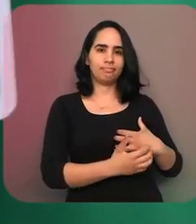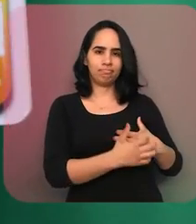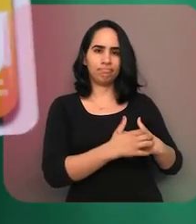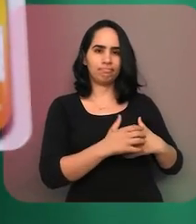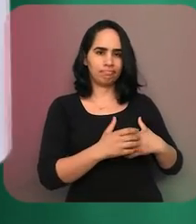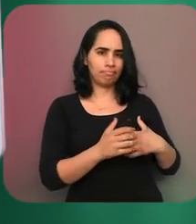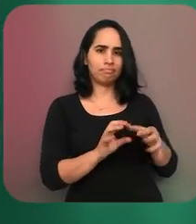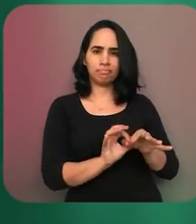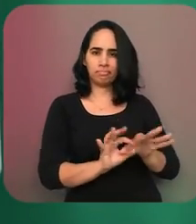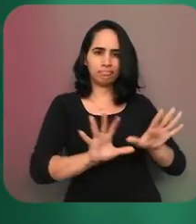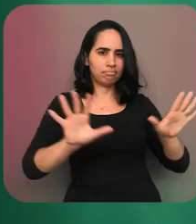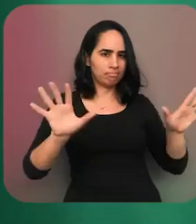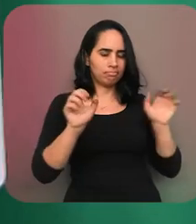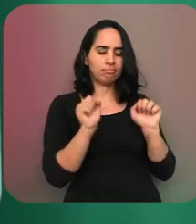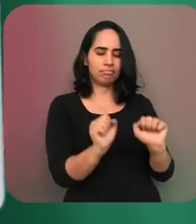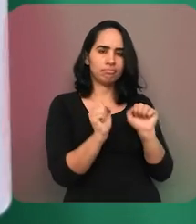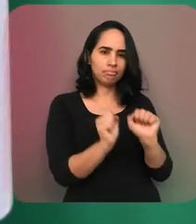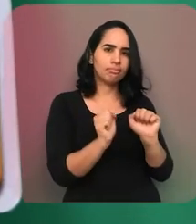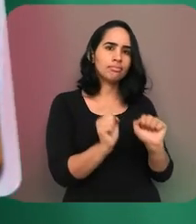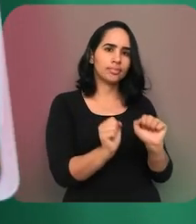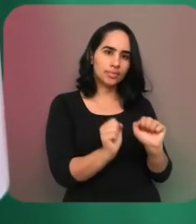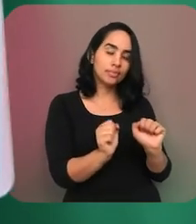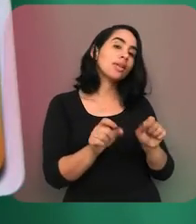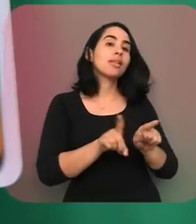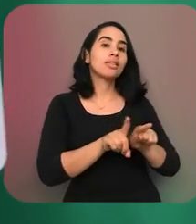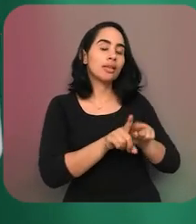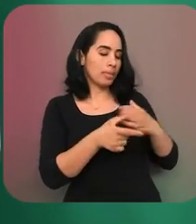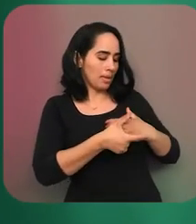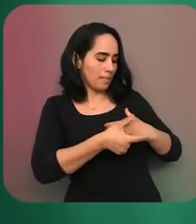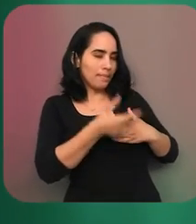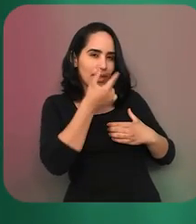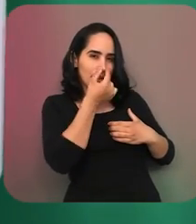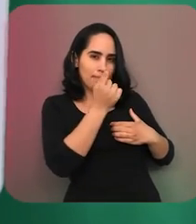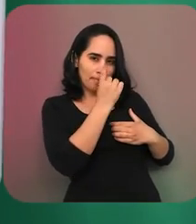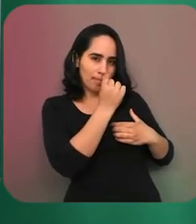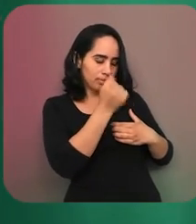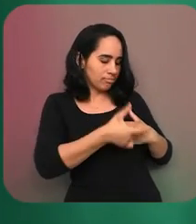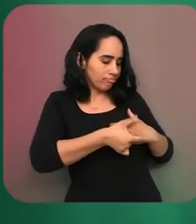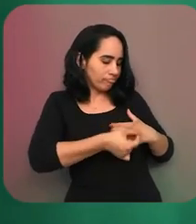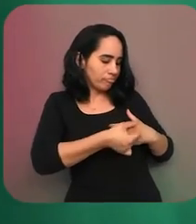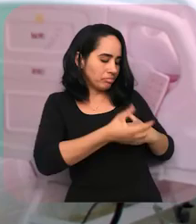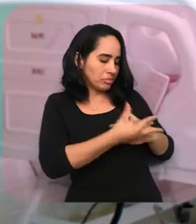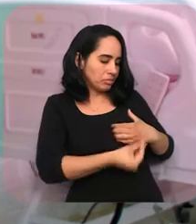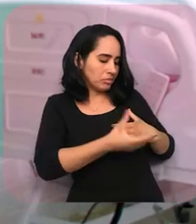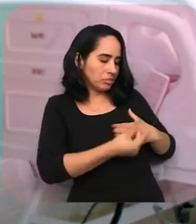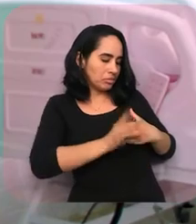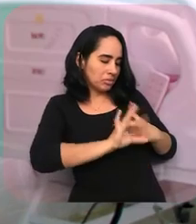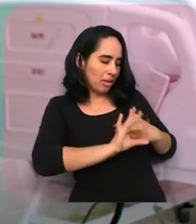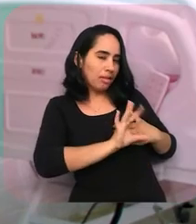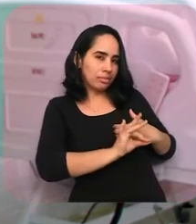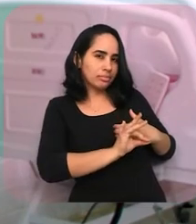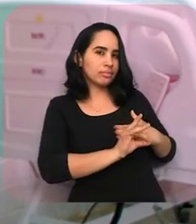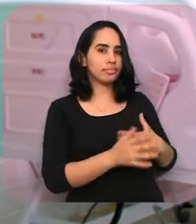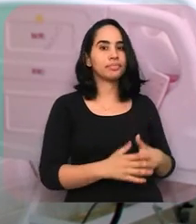aleatória, não tem problema nenhum, pode dedilhar a mama de forma aleatória e sempre lembrando de fazer a expressão do mamilo para ver se sai